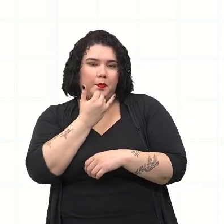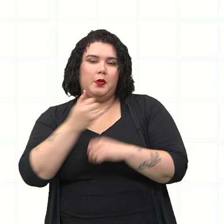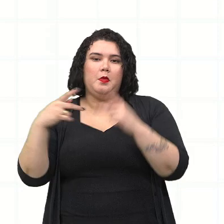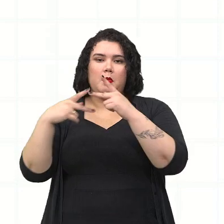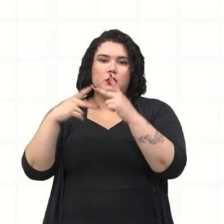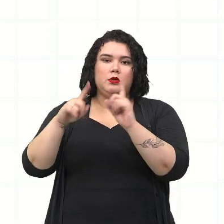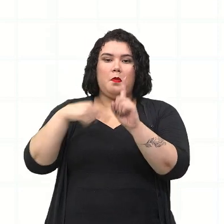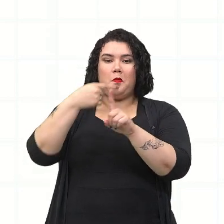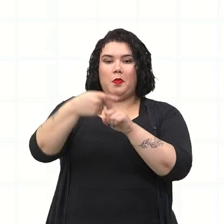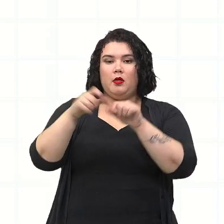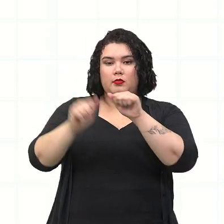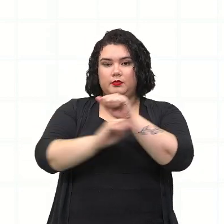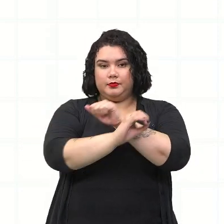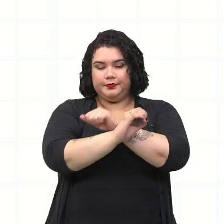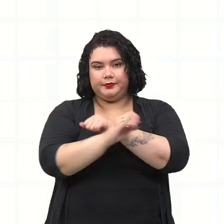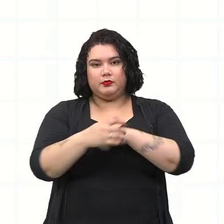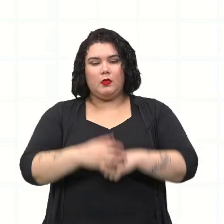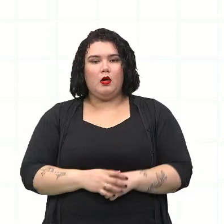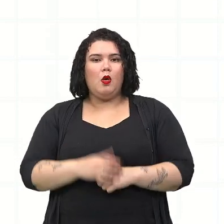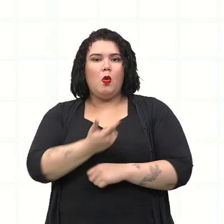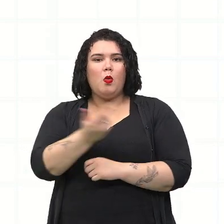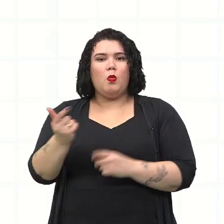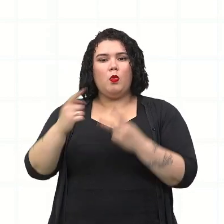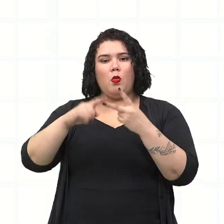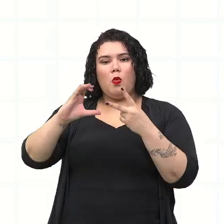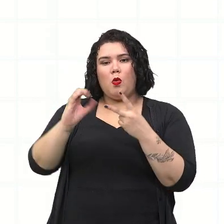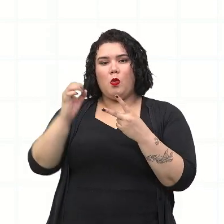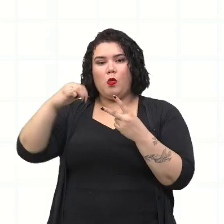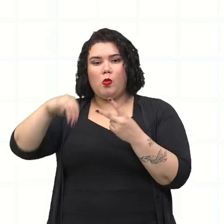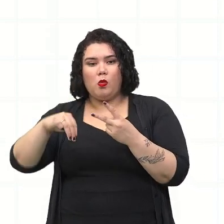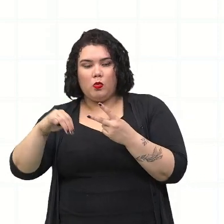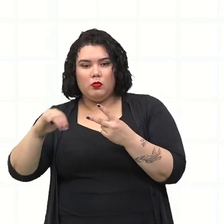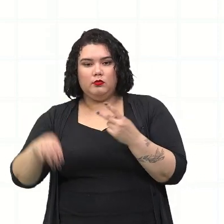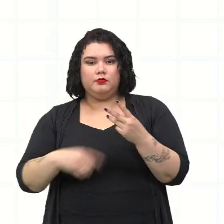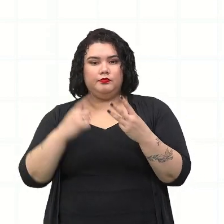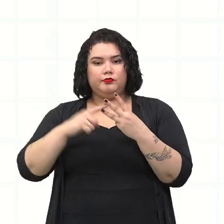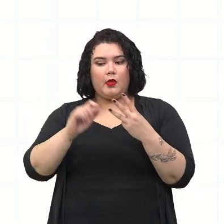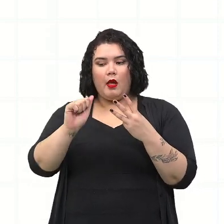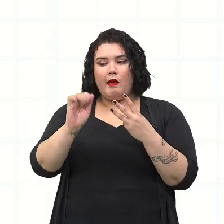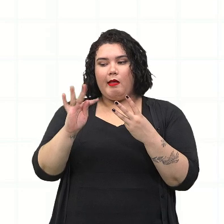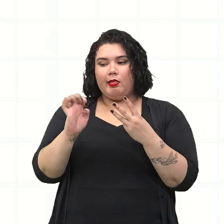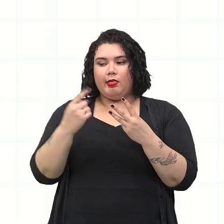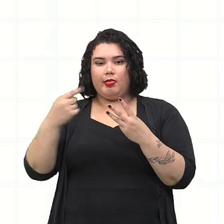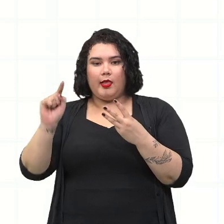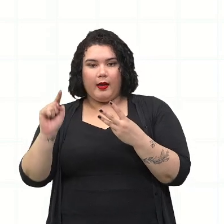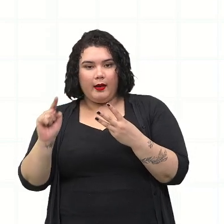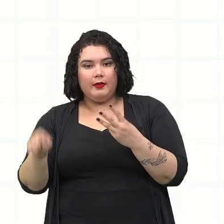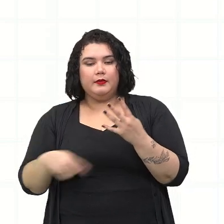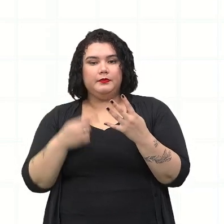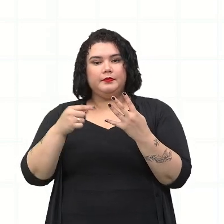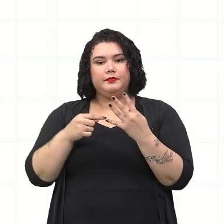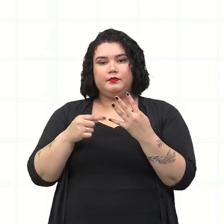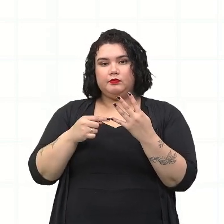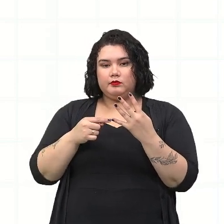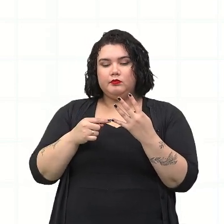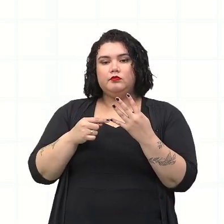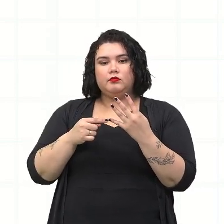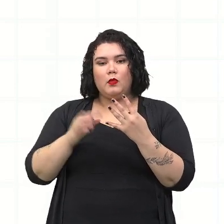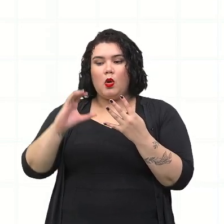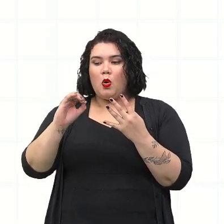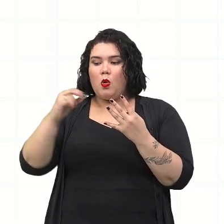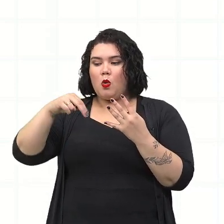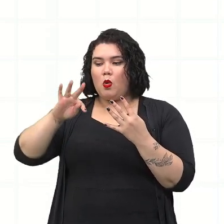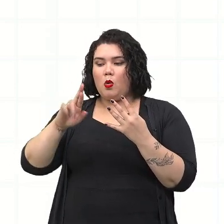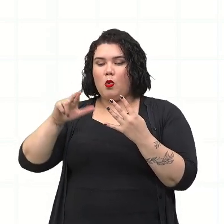os avós com muito carinho, o modo que tratou, né? Ele caminhou até o carro, indicando o movimento. Votaram contra